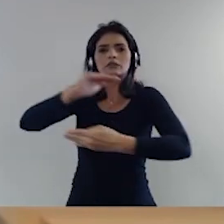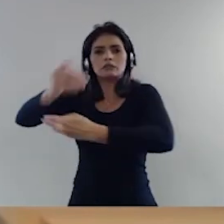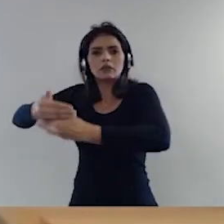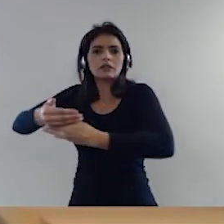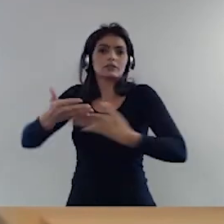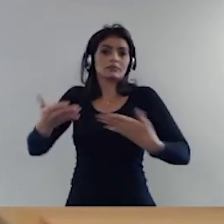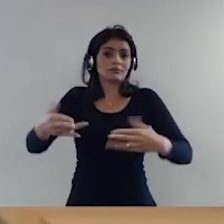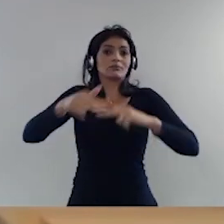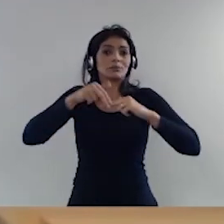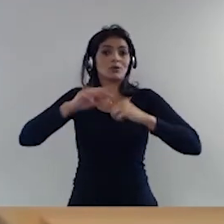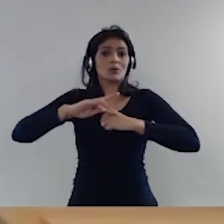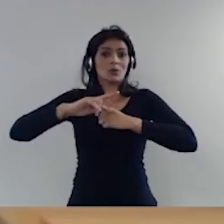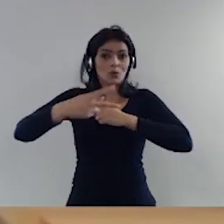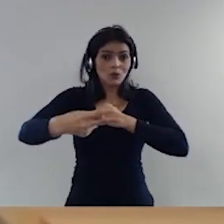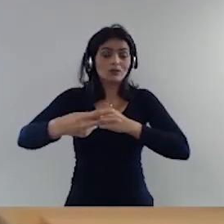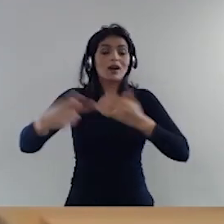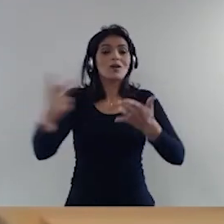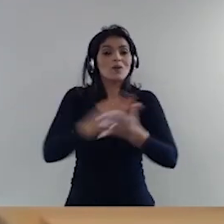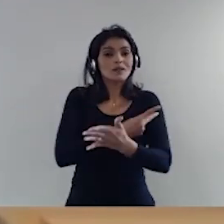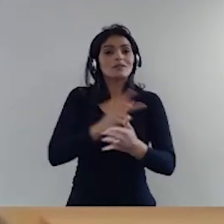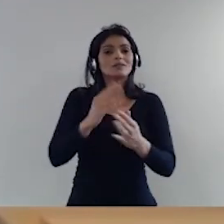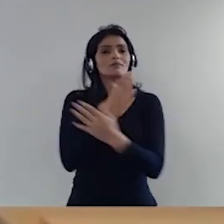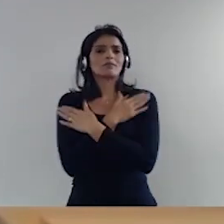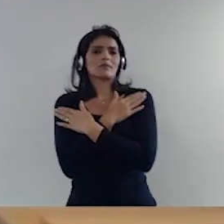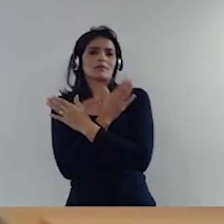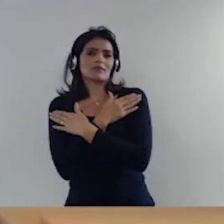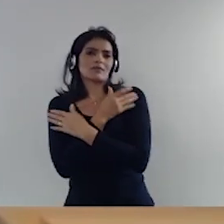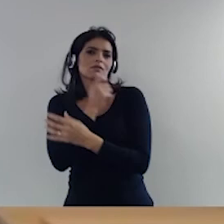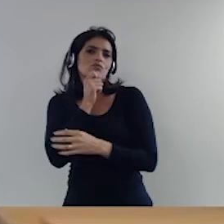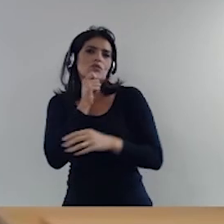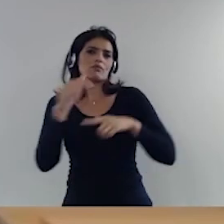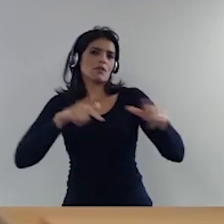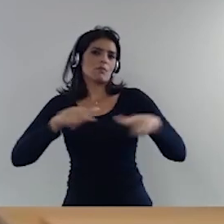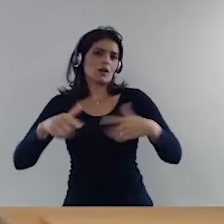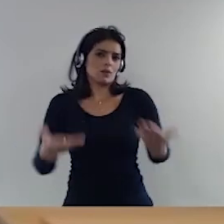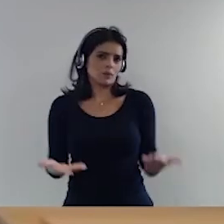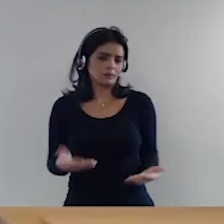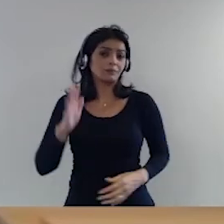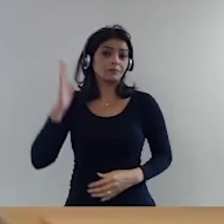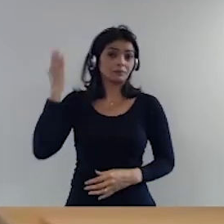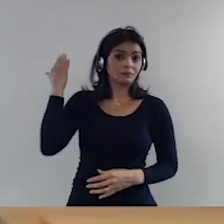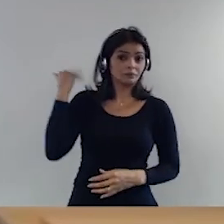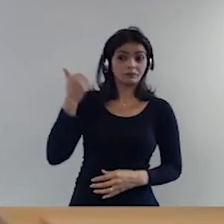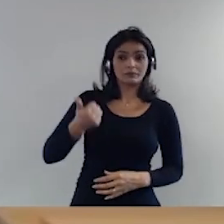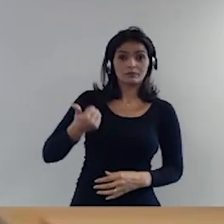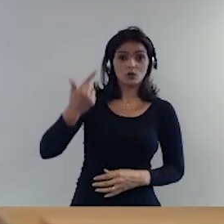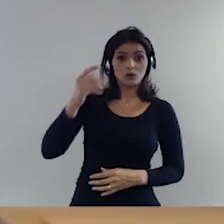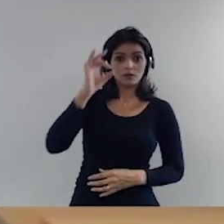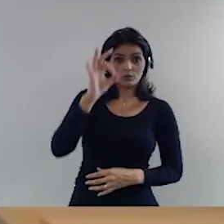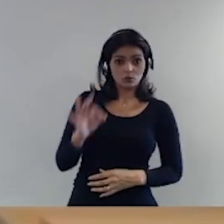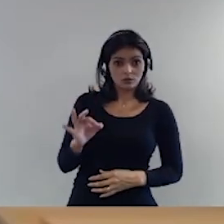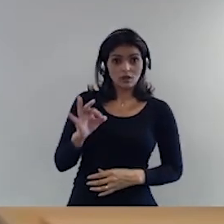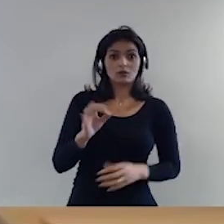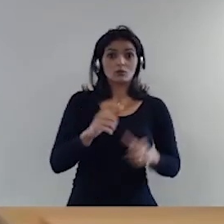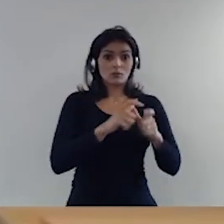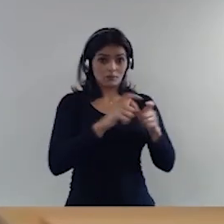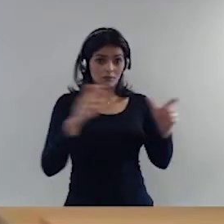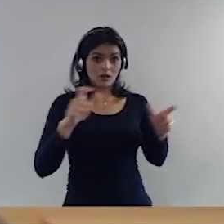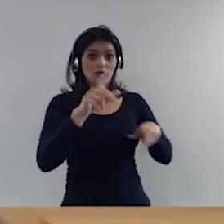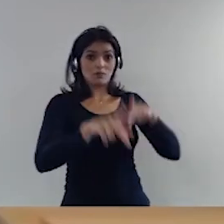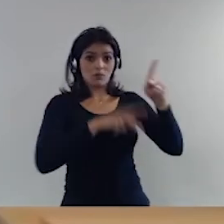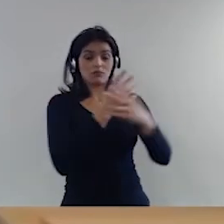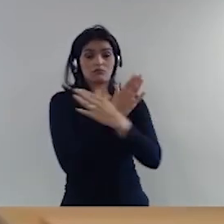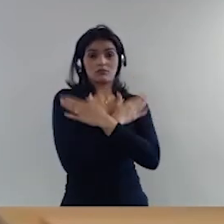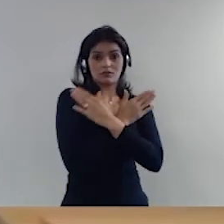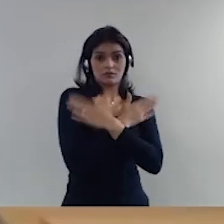a consequência do desemprego, que já beirava os 12% no Brasil antes